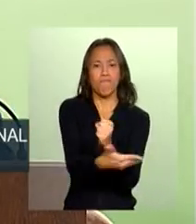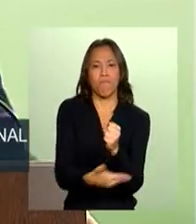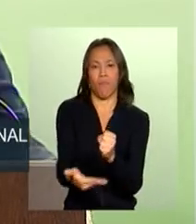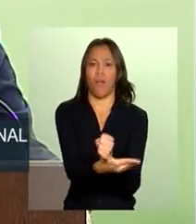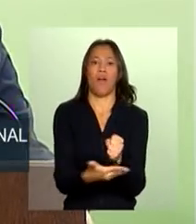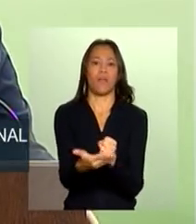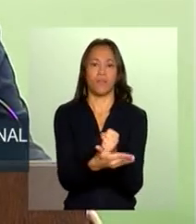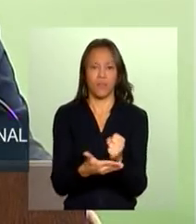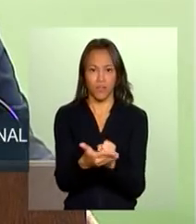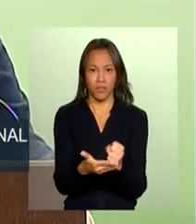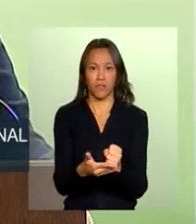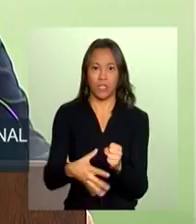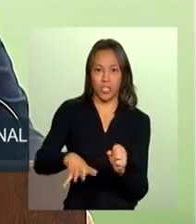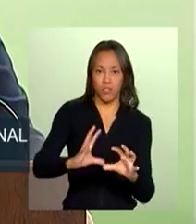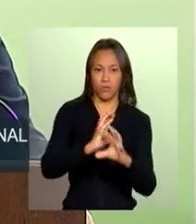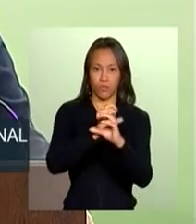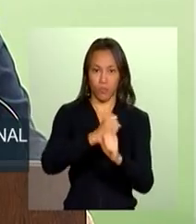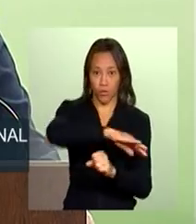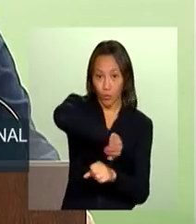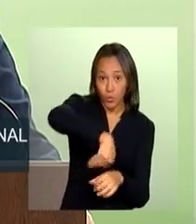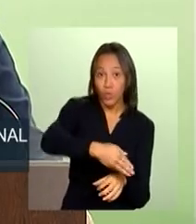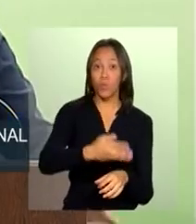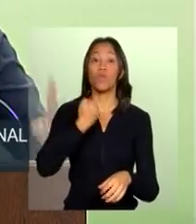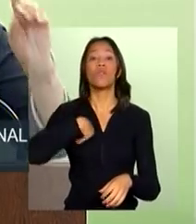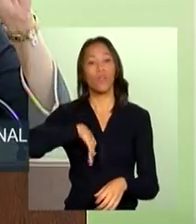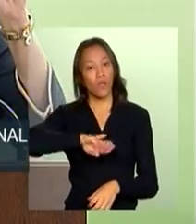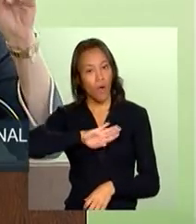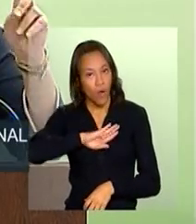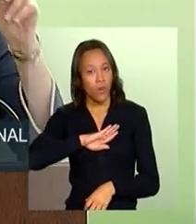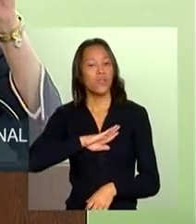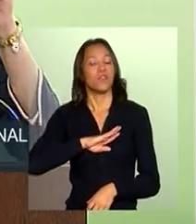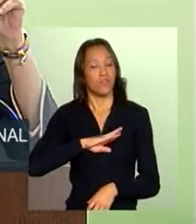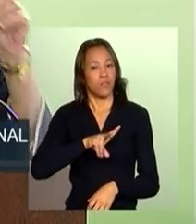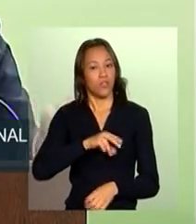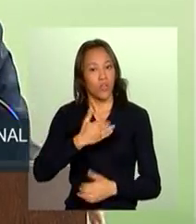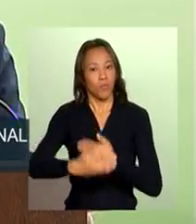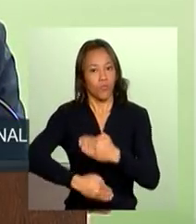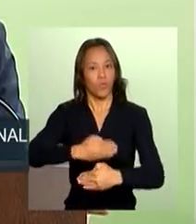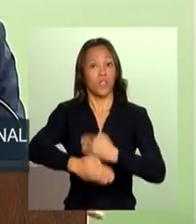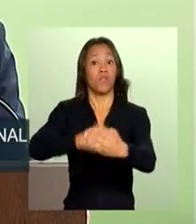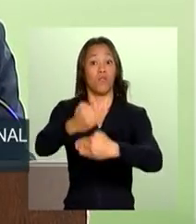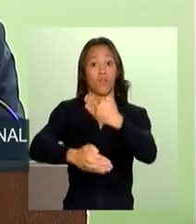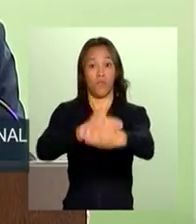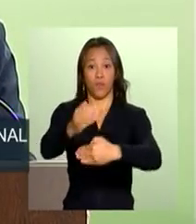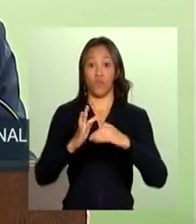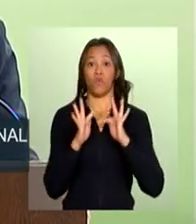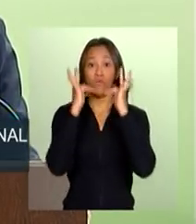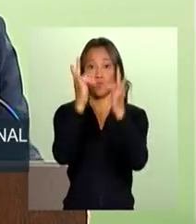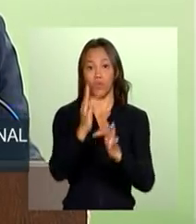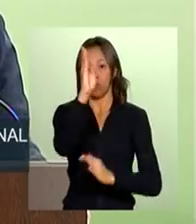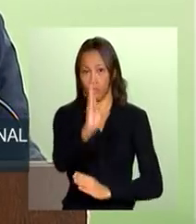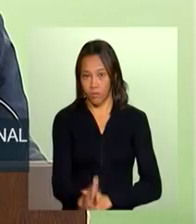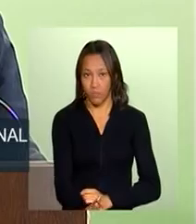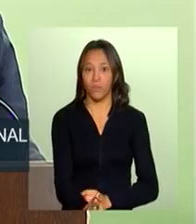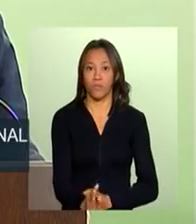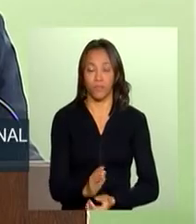pilares sobre os quais nós estamos construindo o futuro do país.